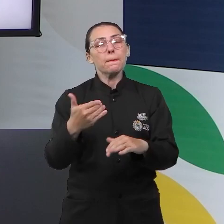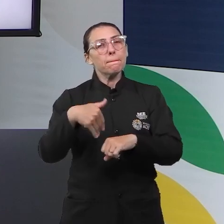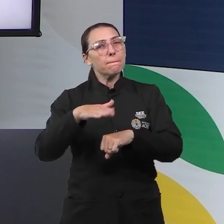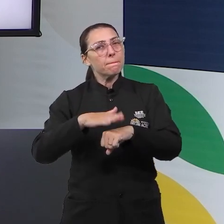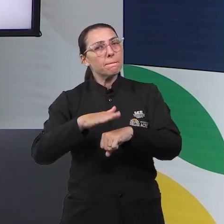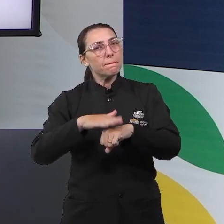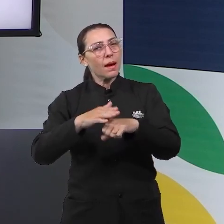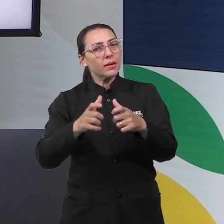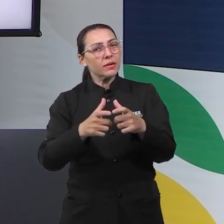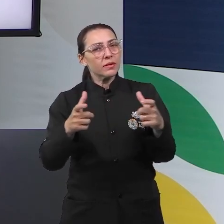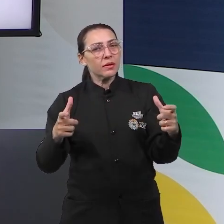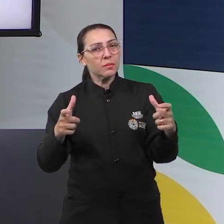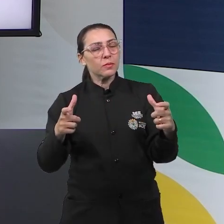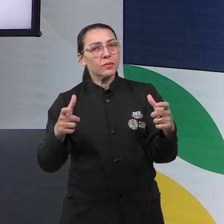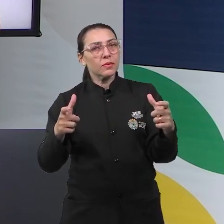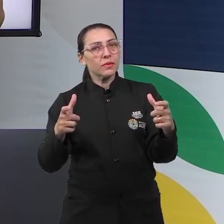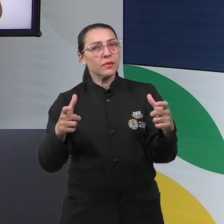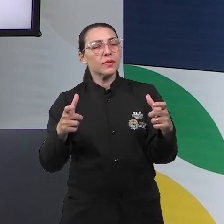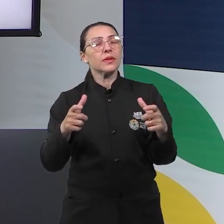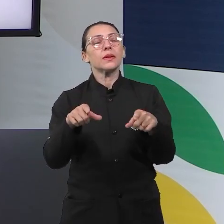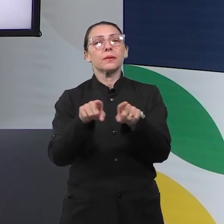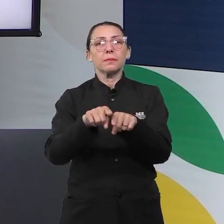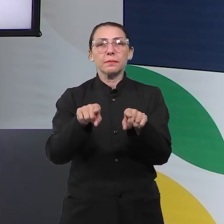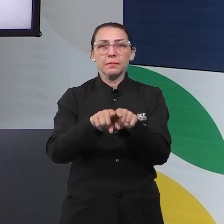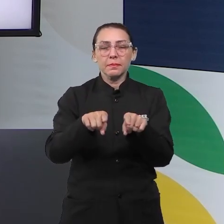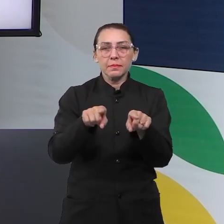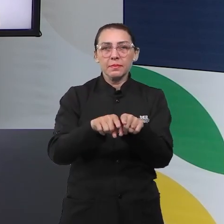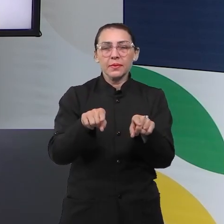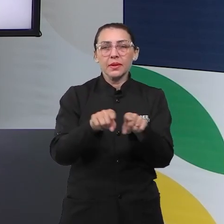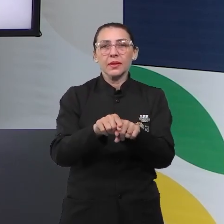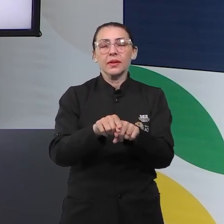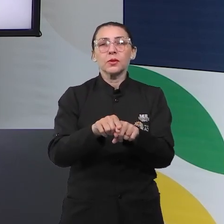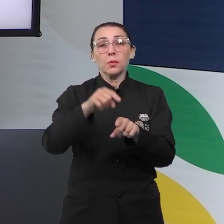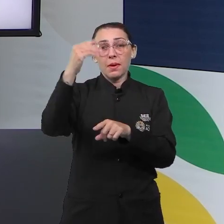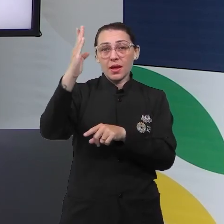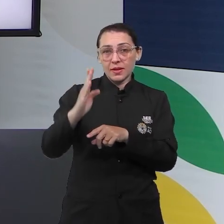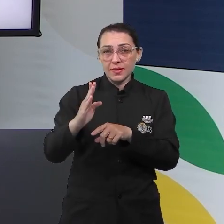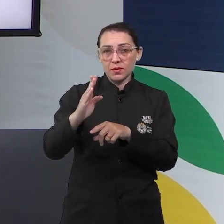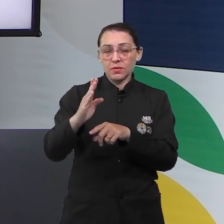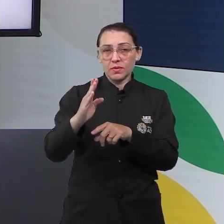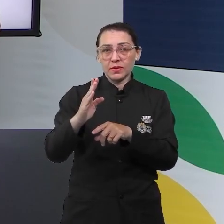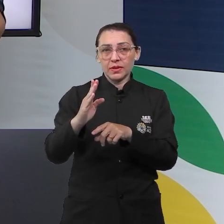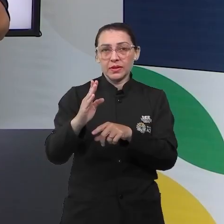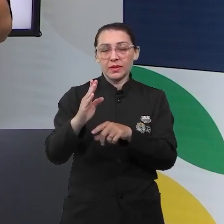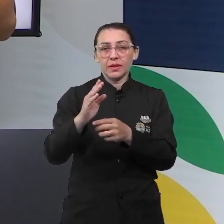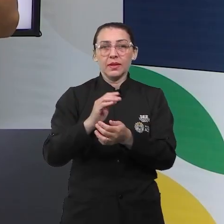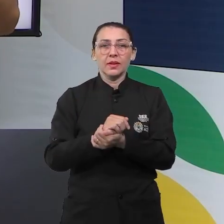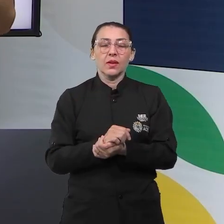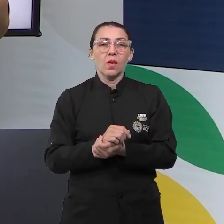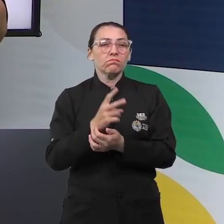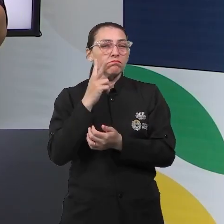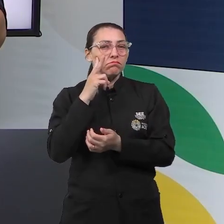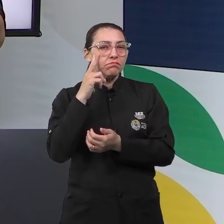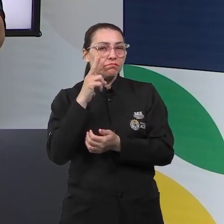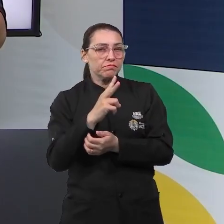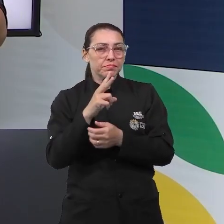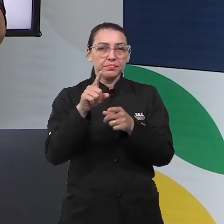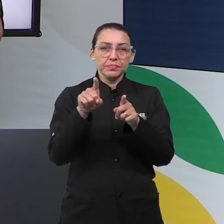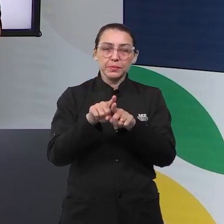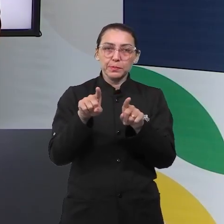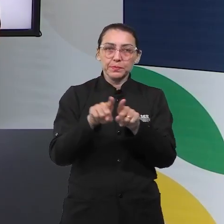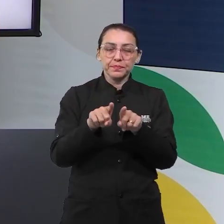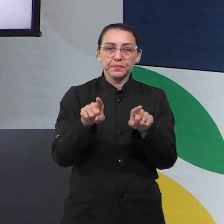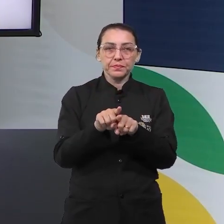mais amplo, nós vamos além do Brasil. Vamos aí olhar um pouco também